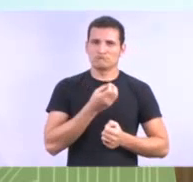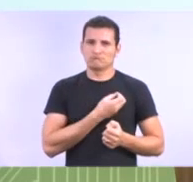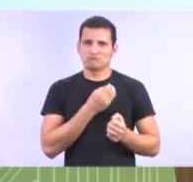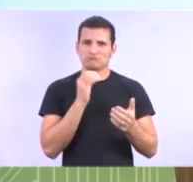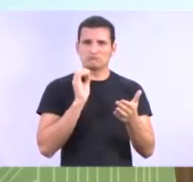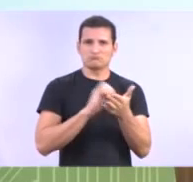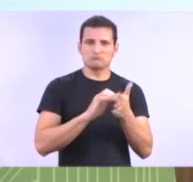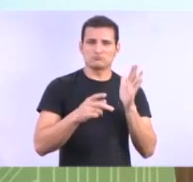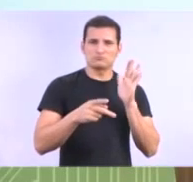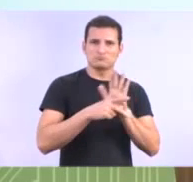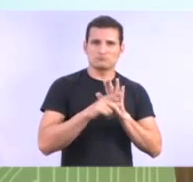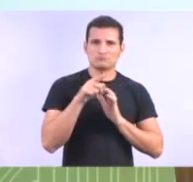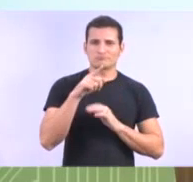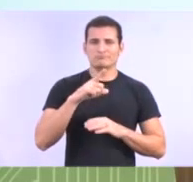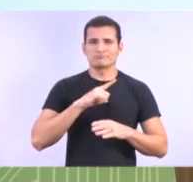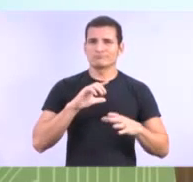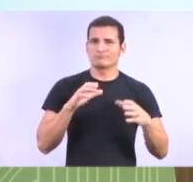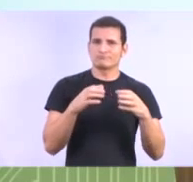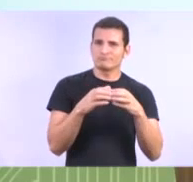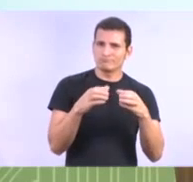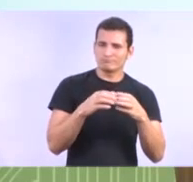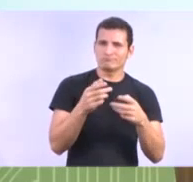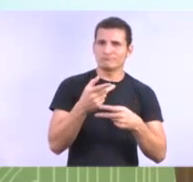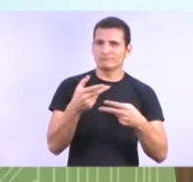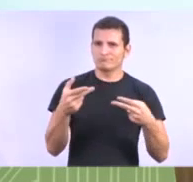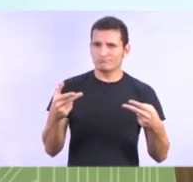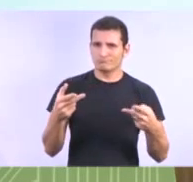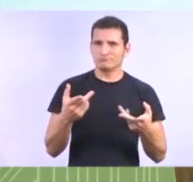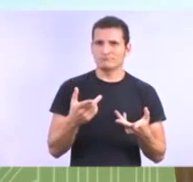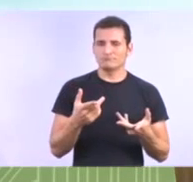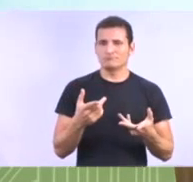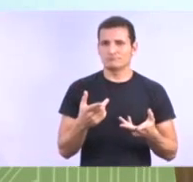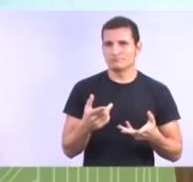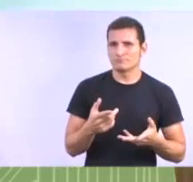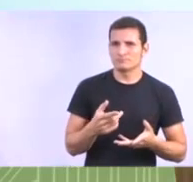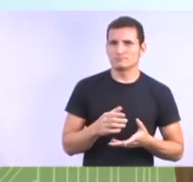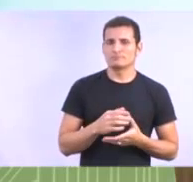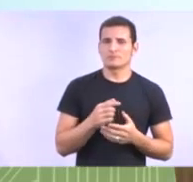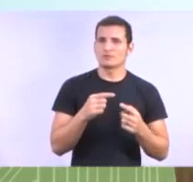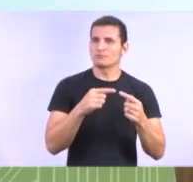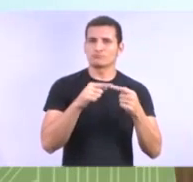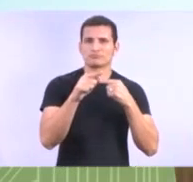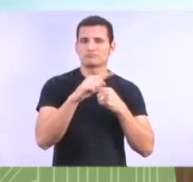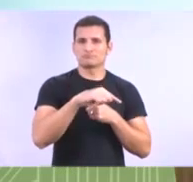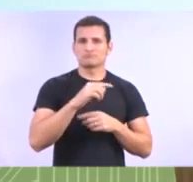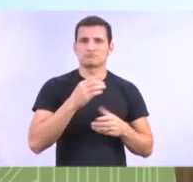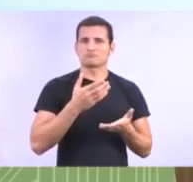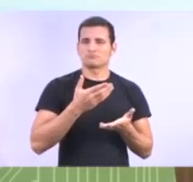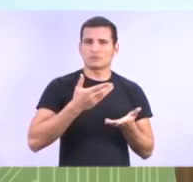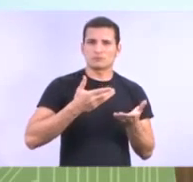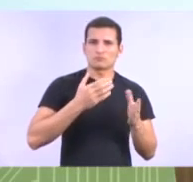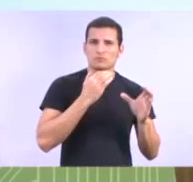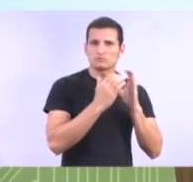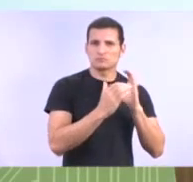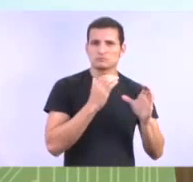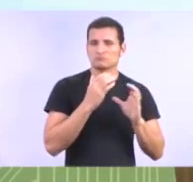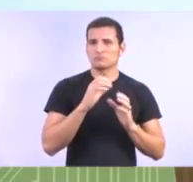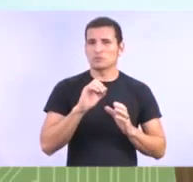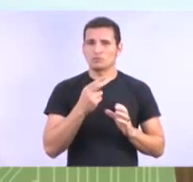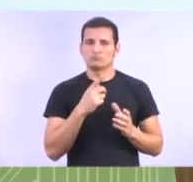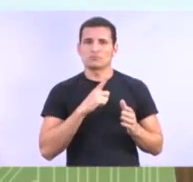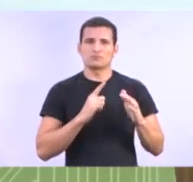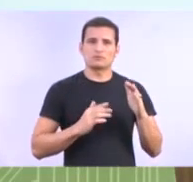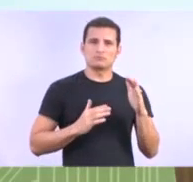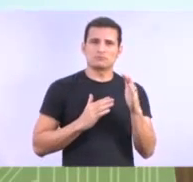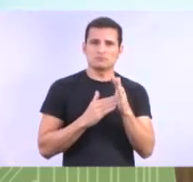aí você tem um conjunto de dispositivos que não podem, não conversam às vezes, ou conversam com limitação. Por